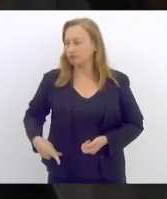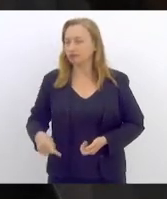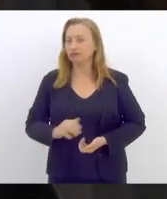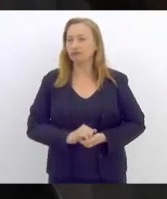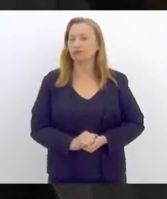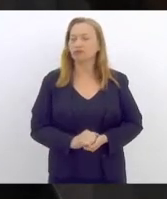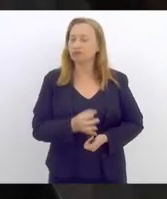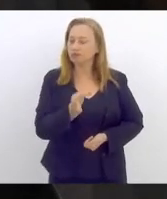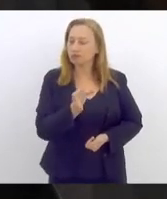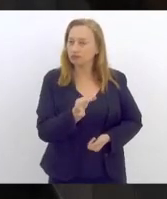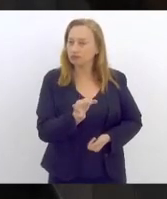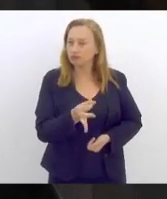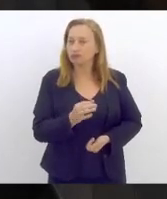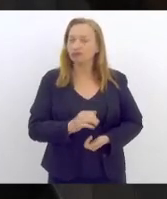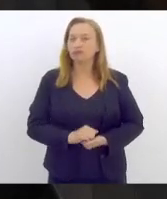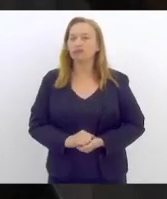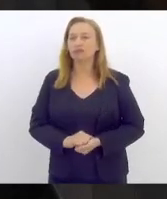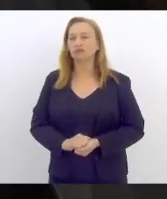evidencia-se